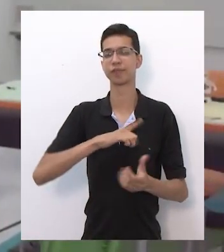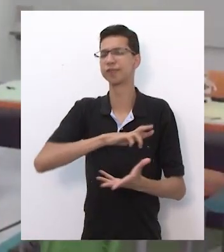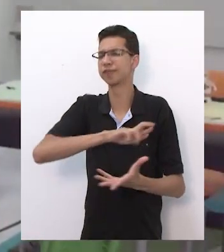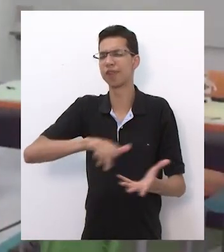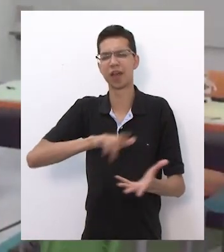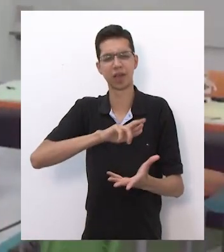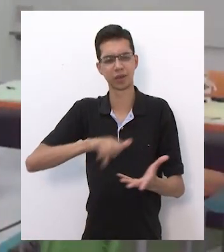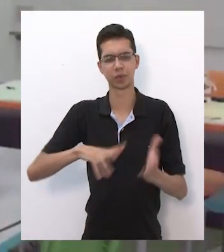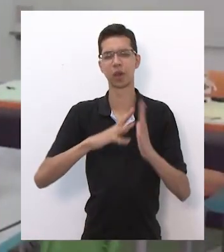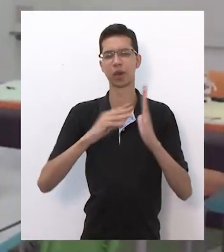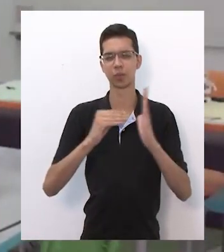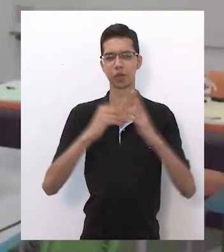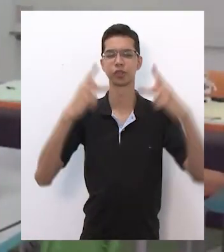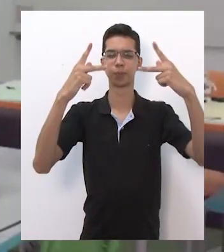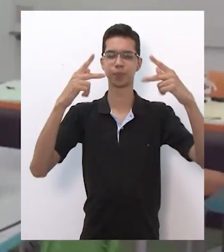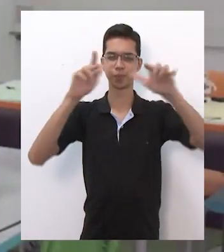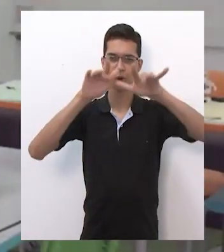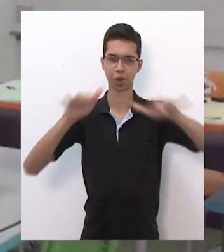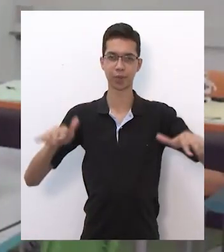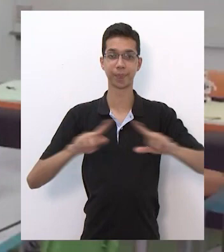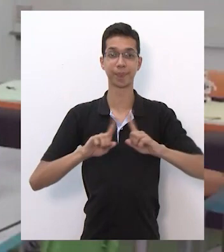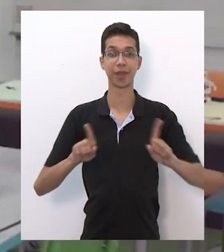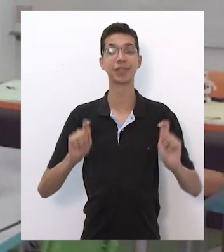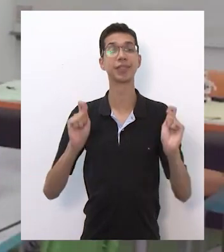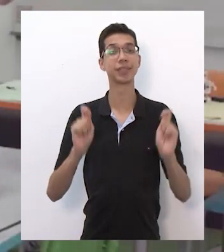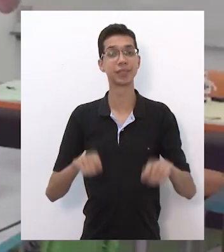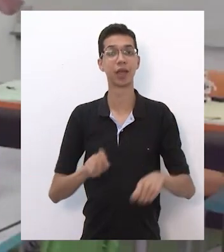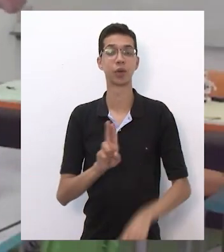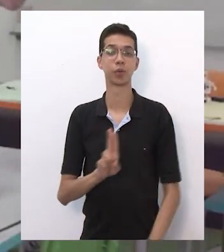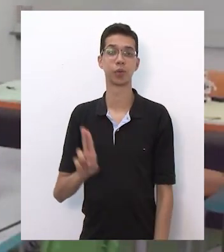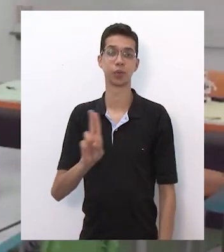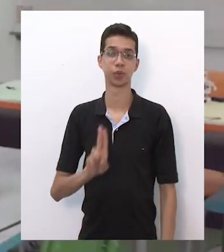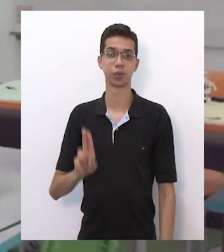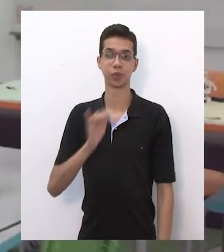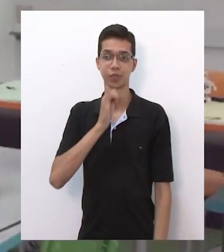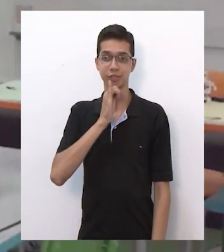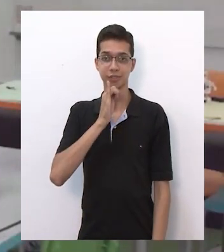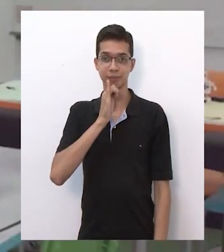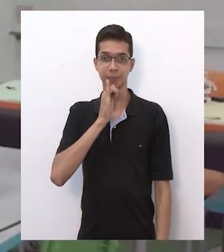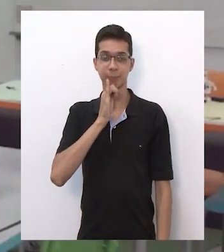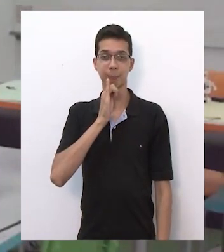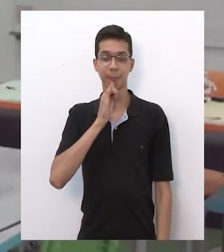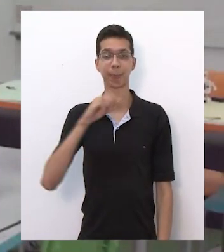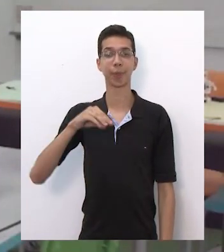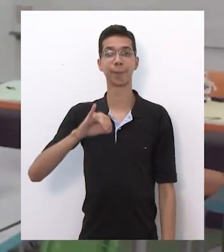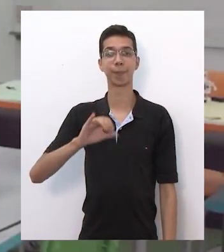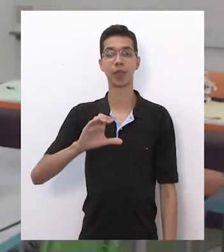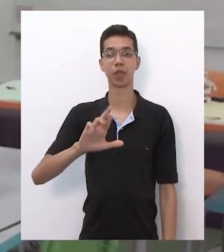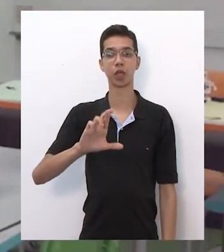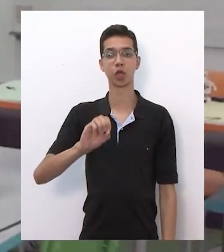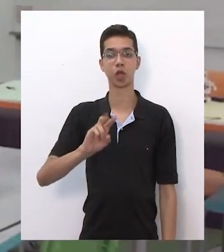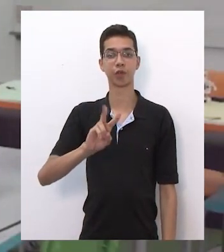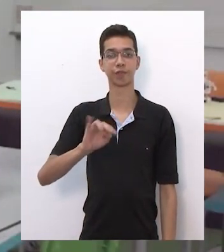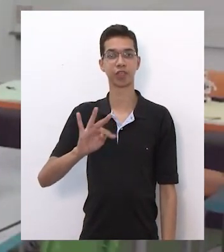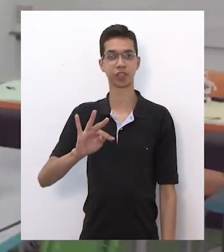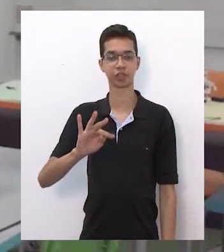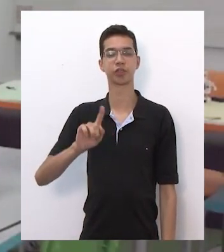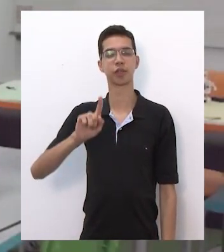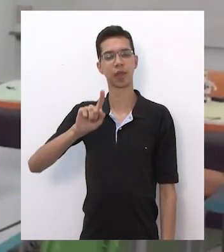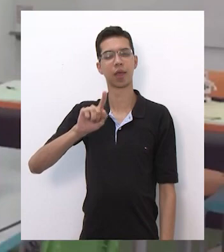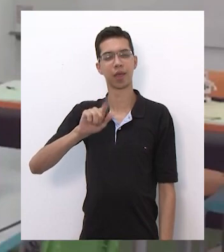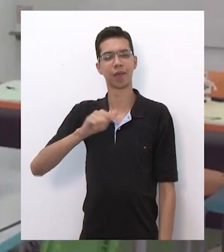em especial, que dá para a gente utilizar no Scratch ou então na Microbit, é uma linguagem muito mais acessível, muito